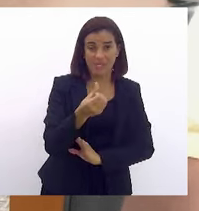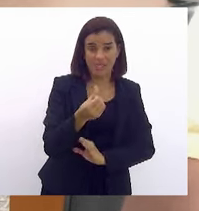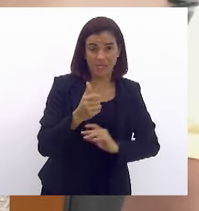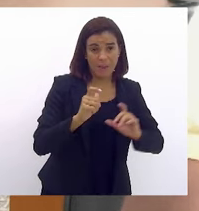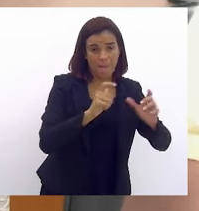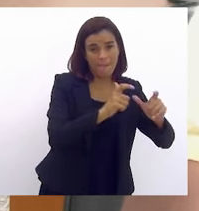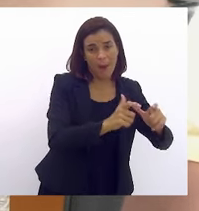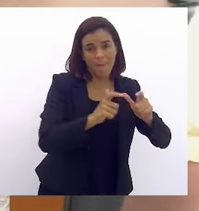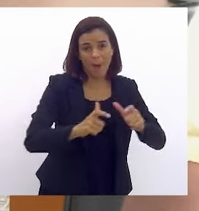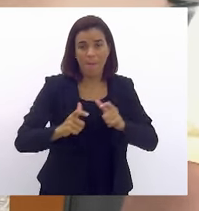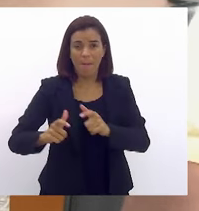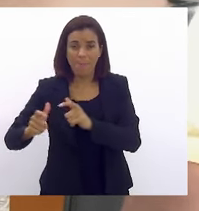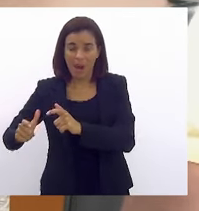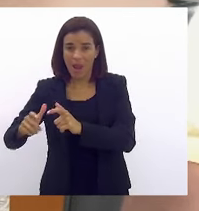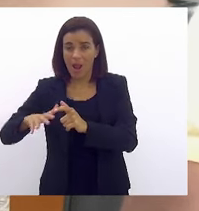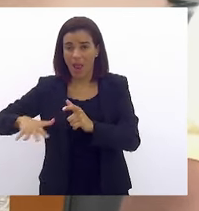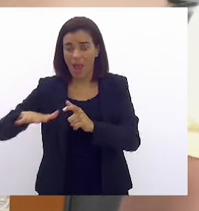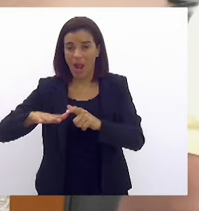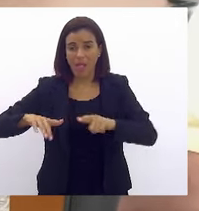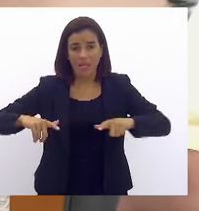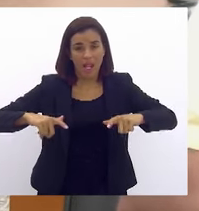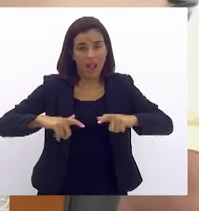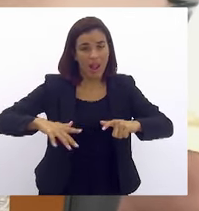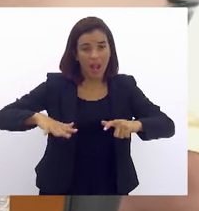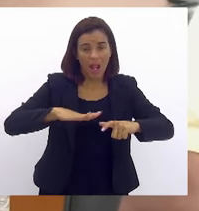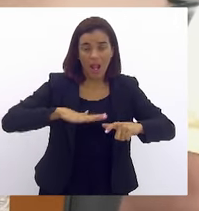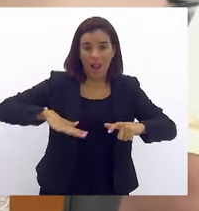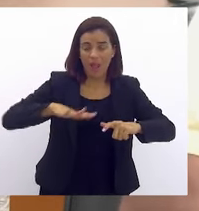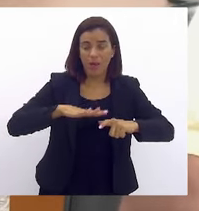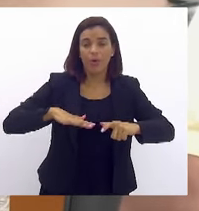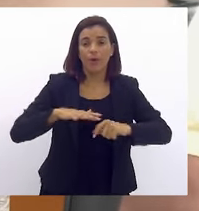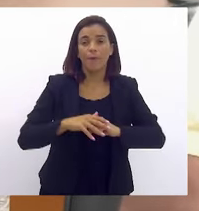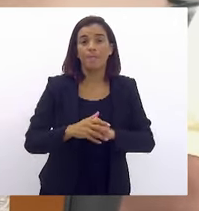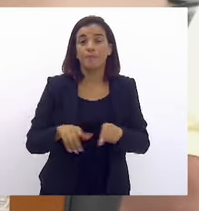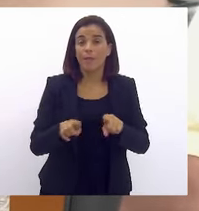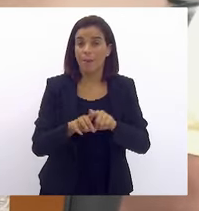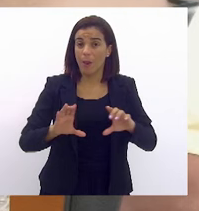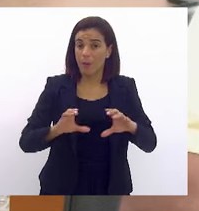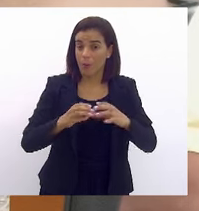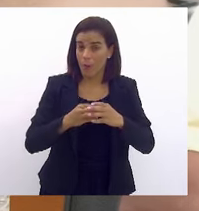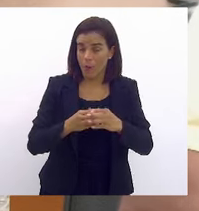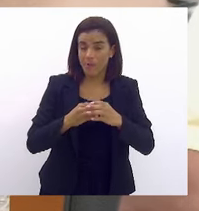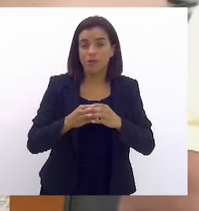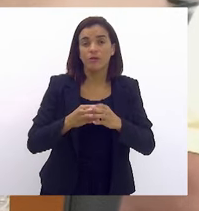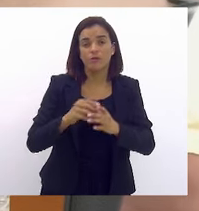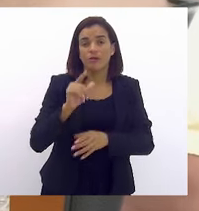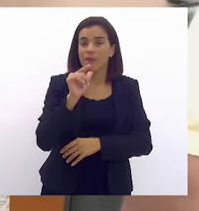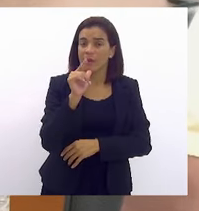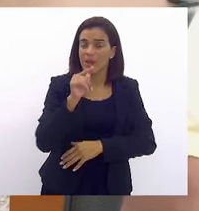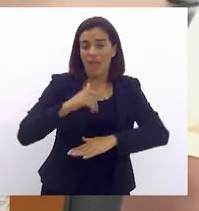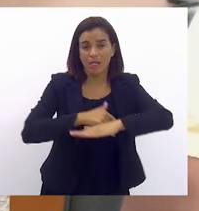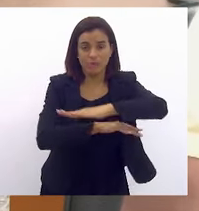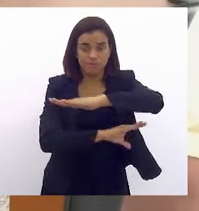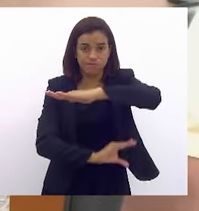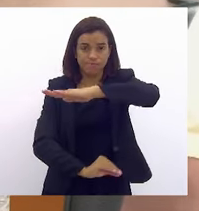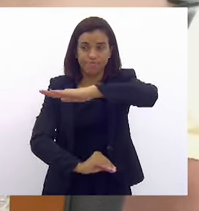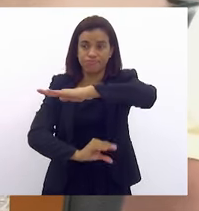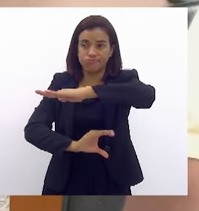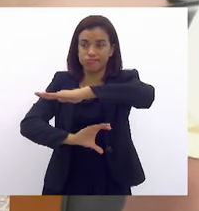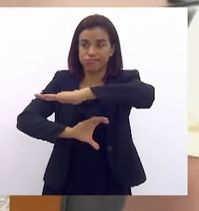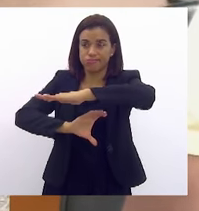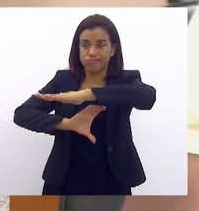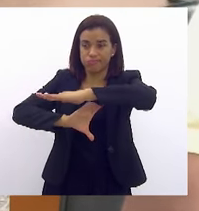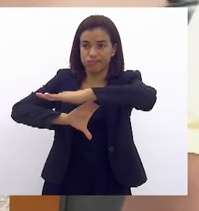lagunar, seja os monitoramentos apoiados pelo INEA, que o Comitê de Bacias Hidrográficas, né, CBHBG,